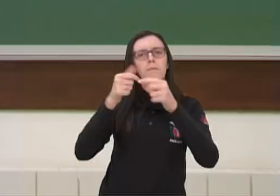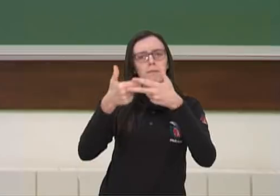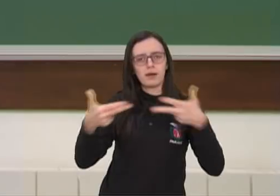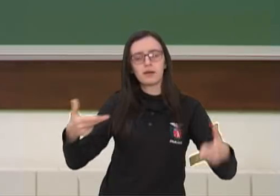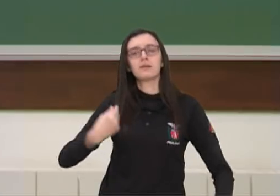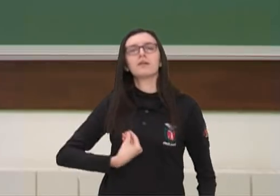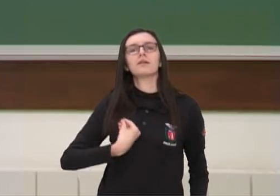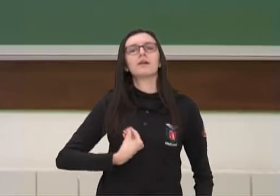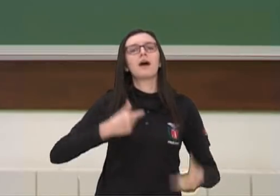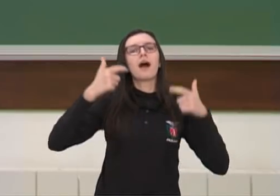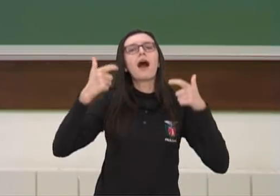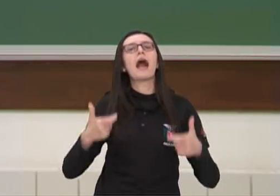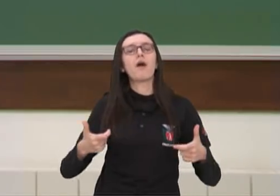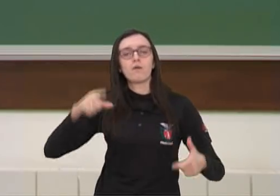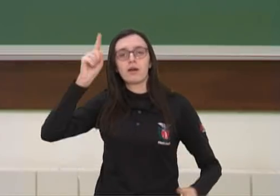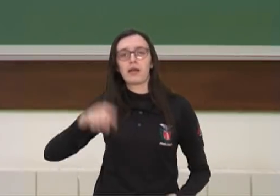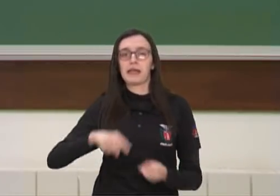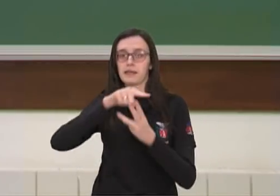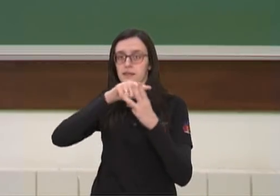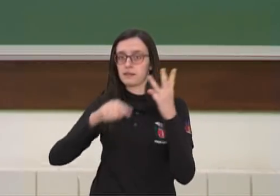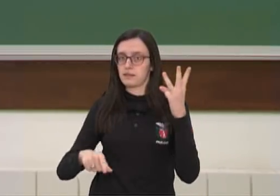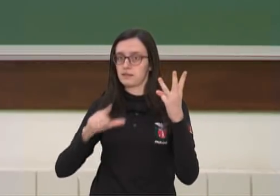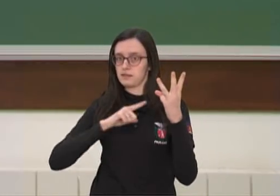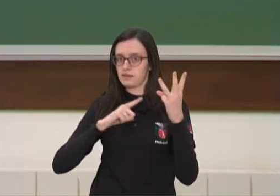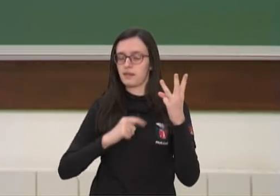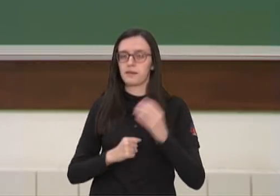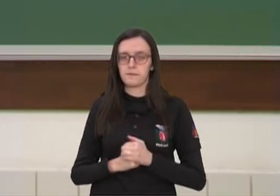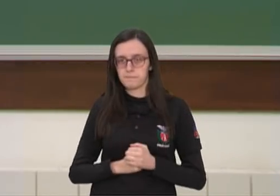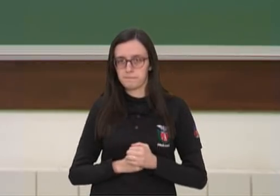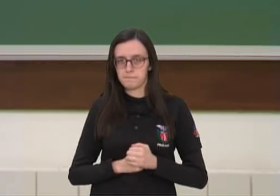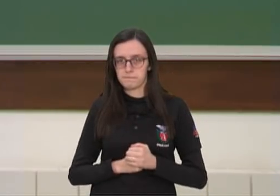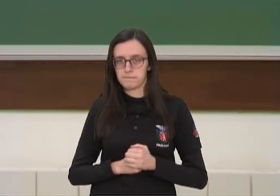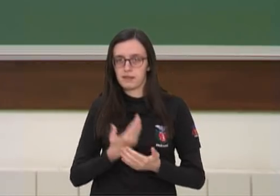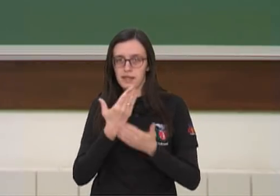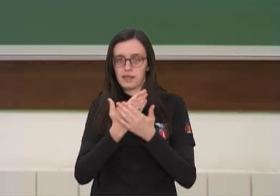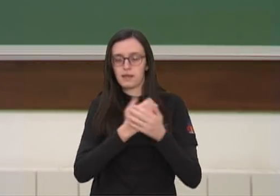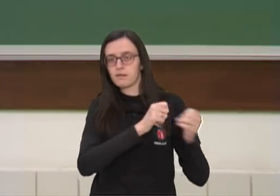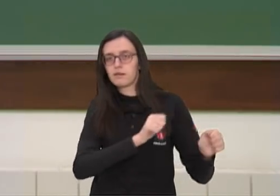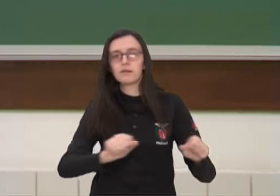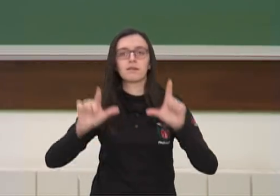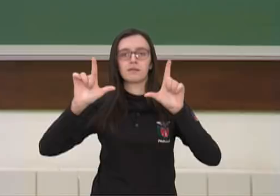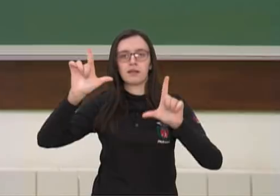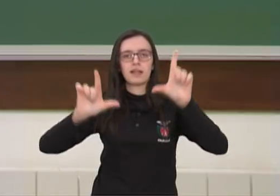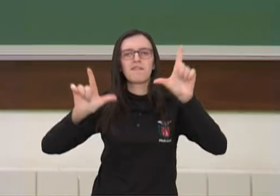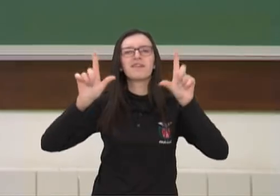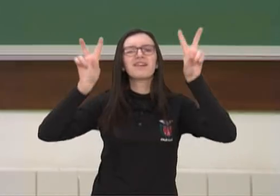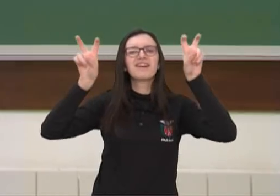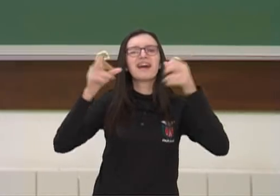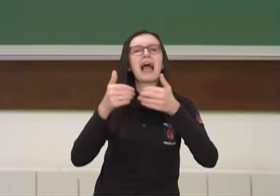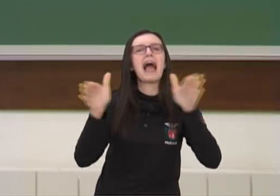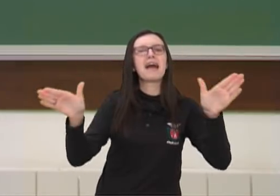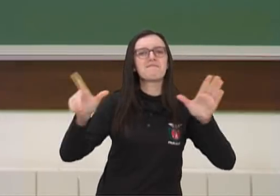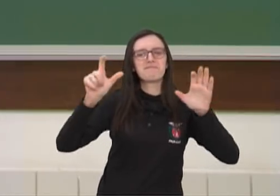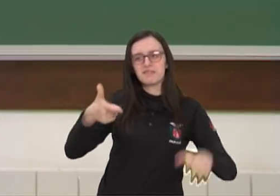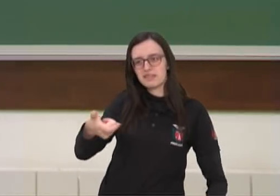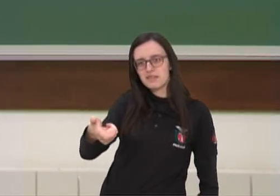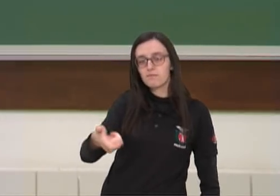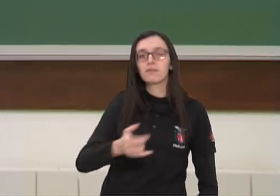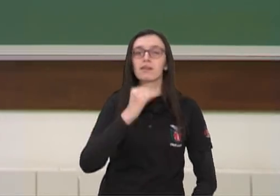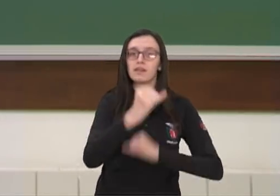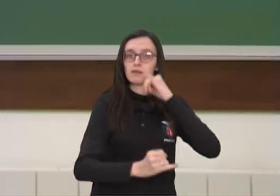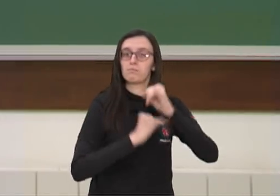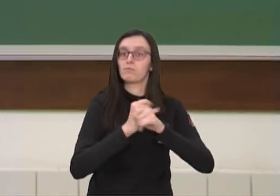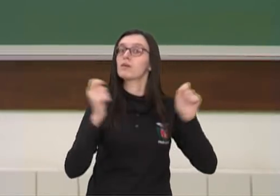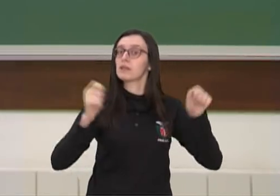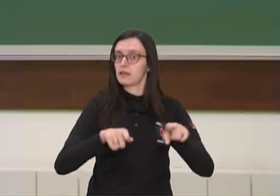está disponibilizado em 3 canais. As aulas são transmitidas na TV aberta, na internet